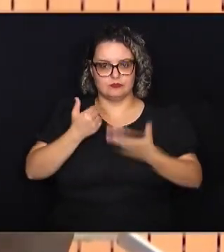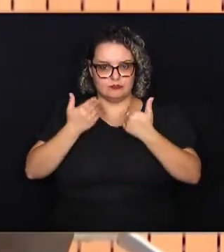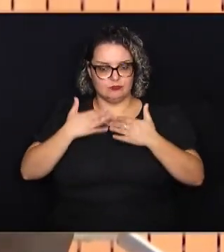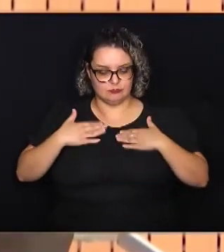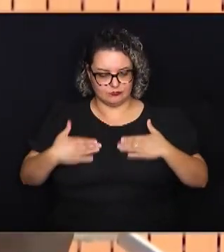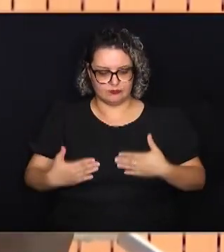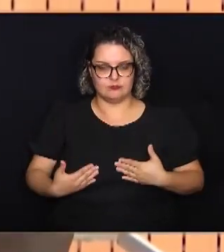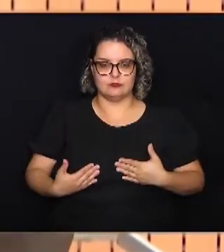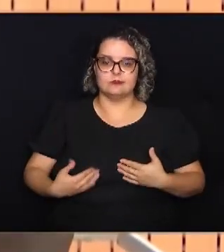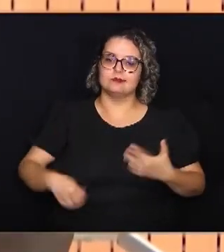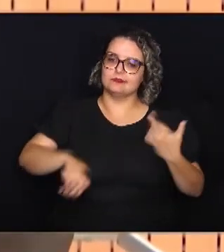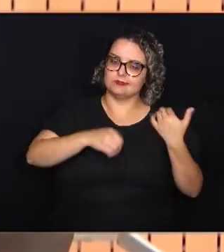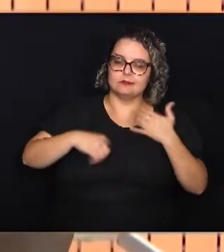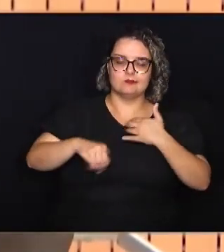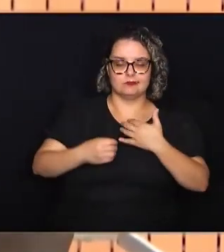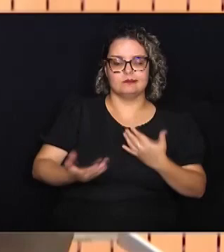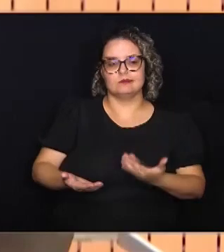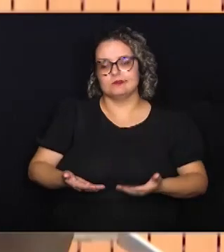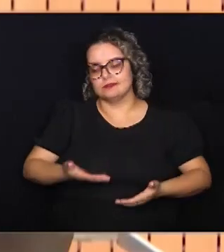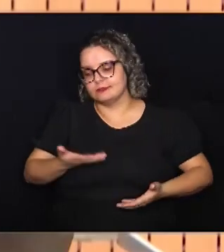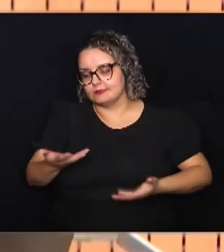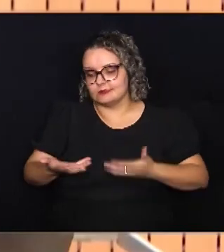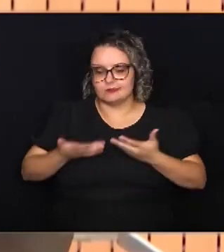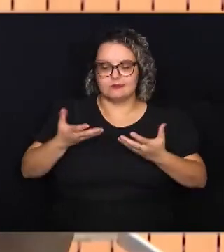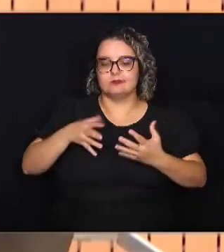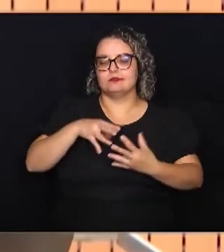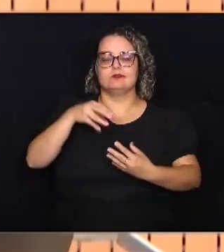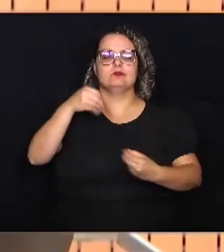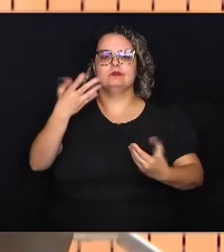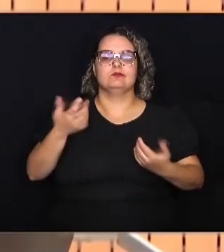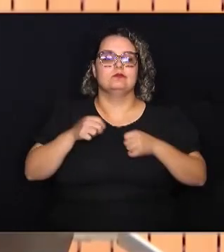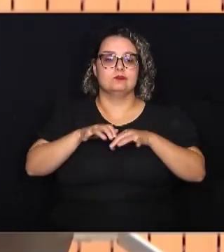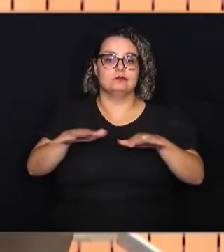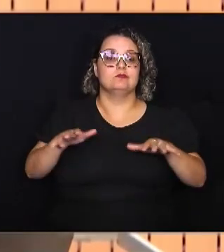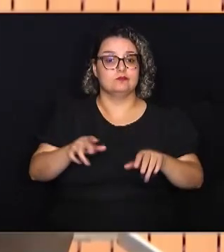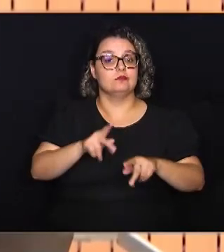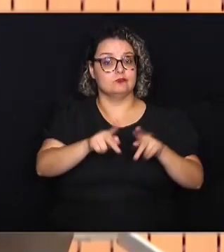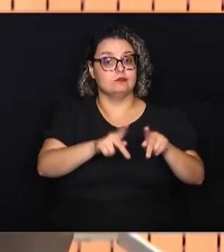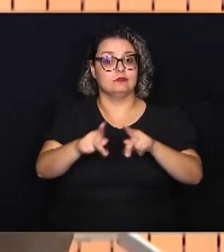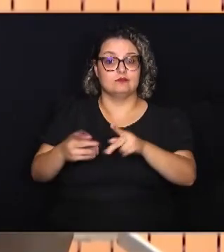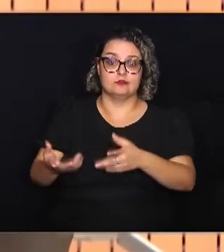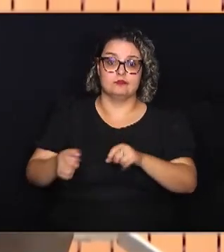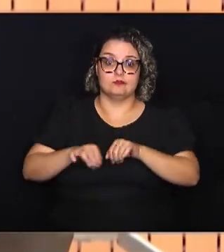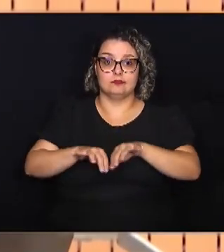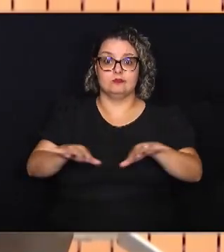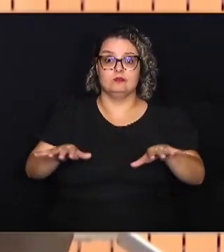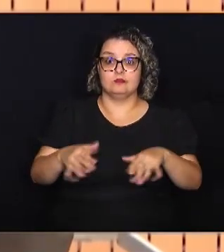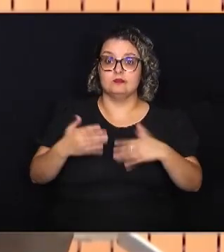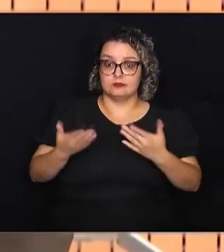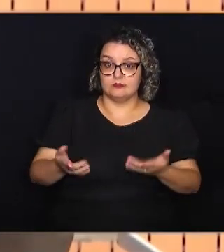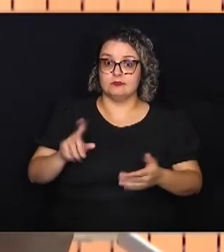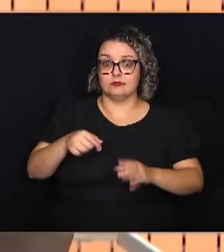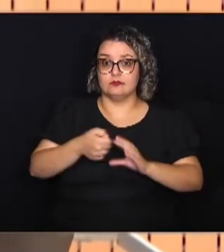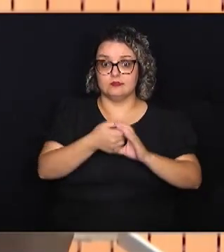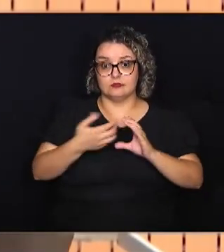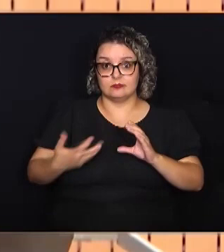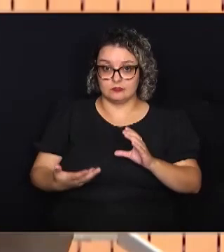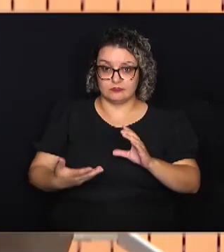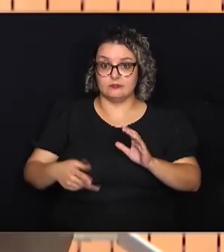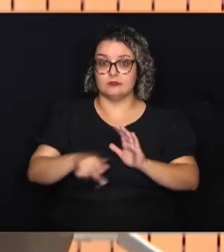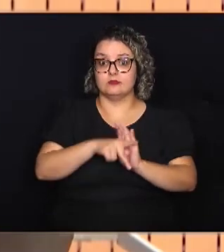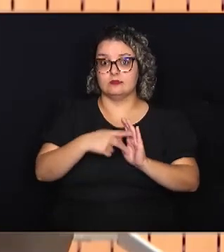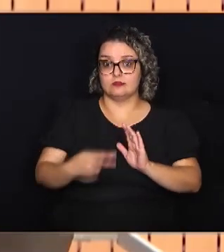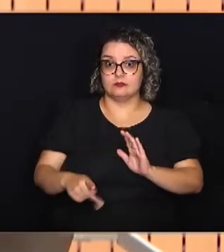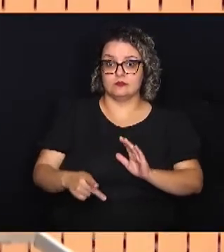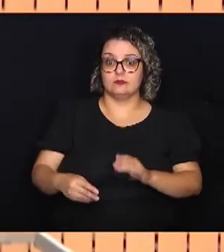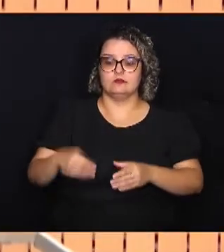boa música, com vários estilos e alcançando a vários públicos. E essa é uma característica, faz parte do DNA